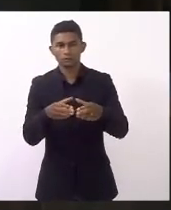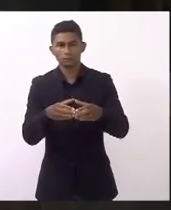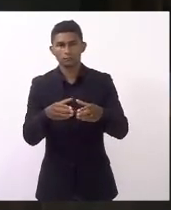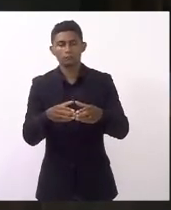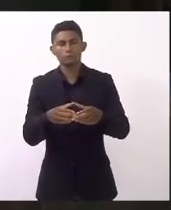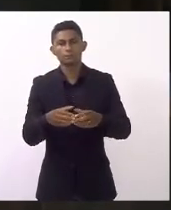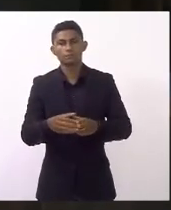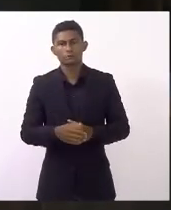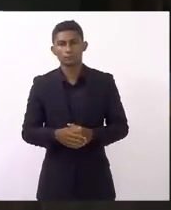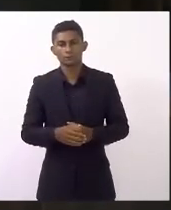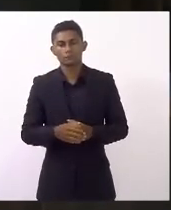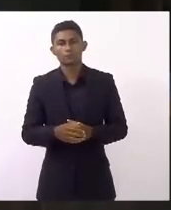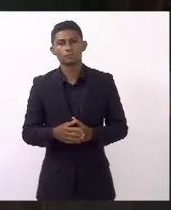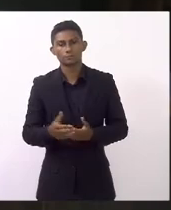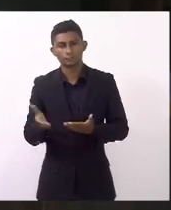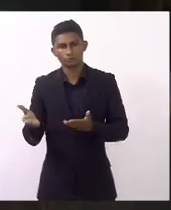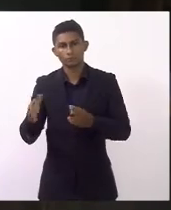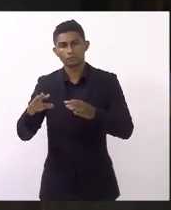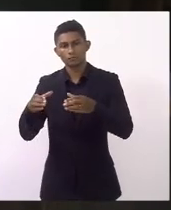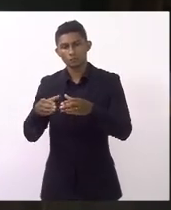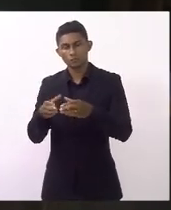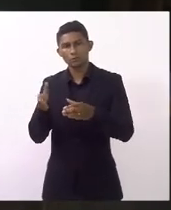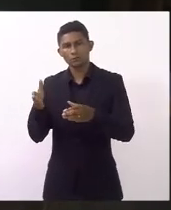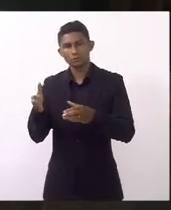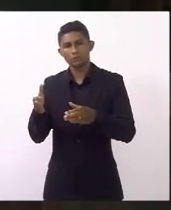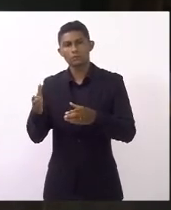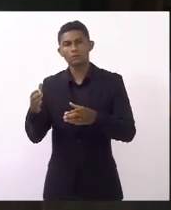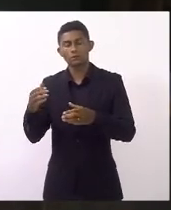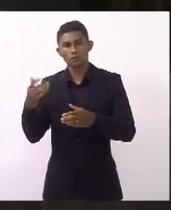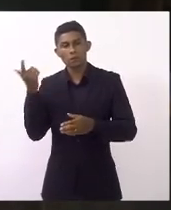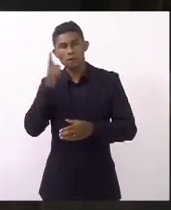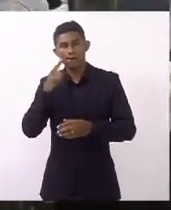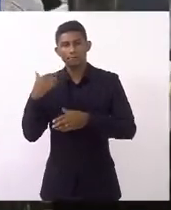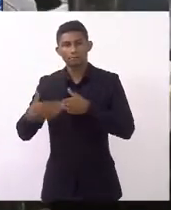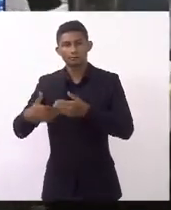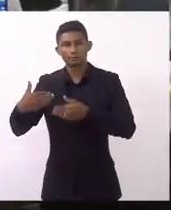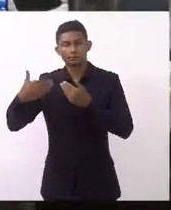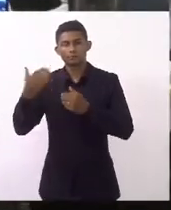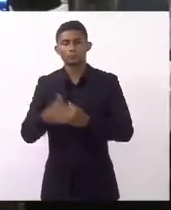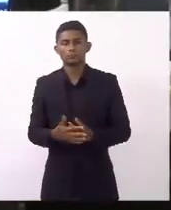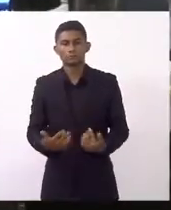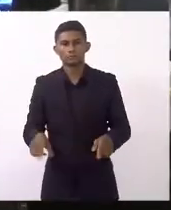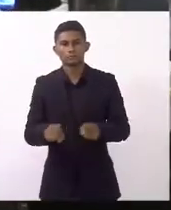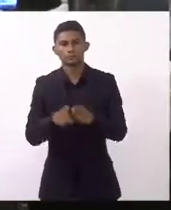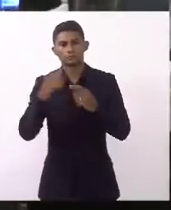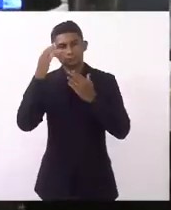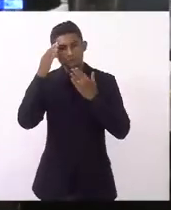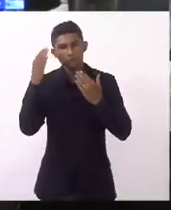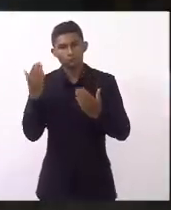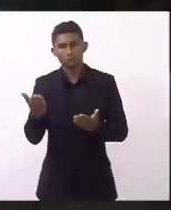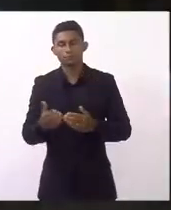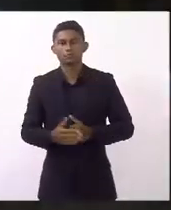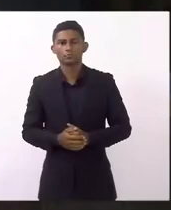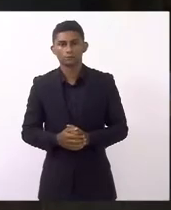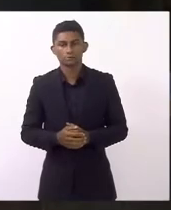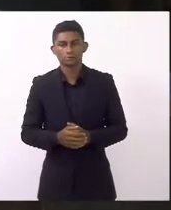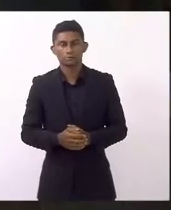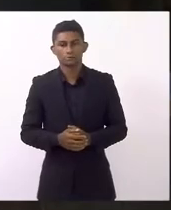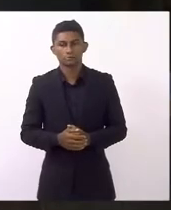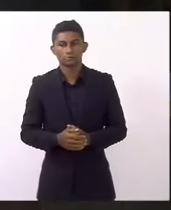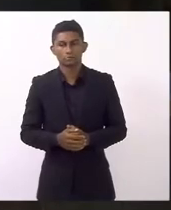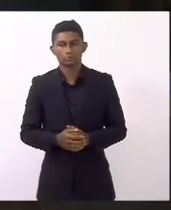tanta essa equipe que construiu também estudo agradecer o mensamente